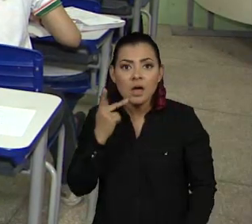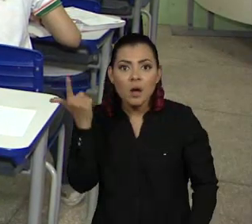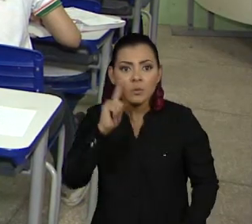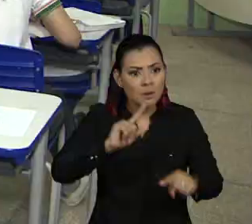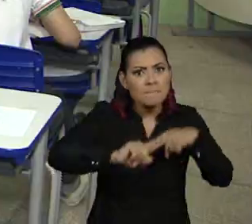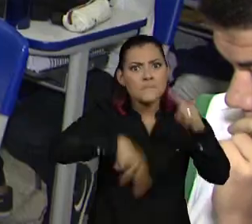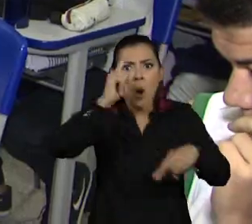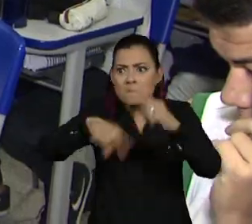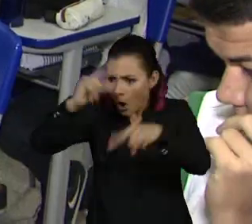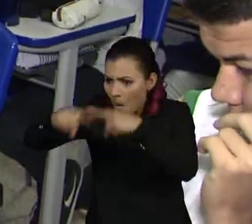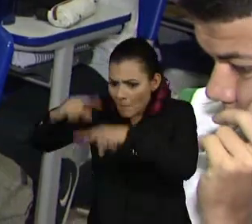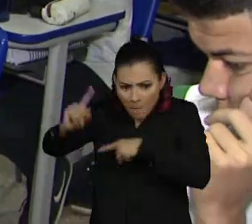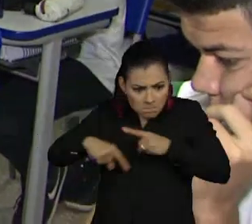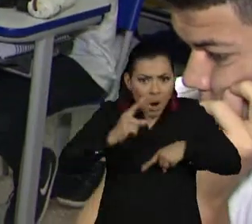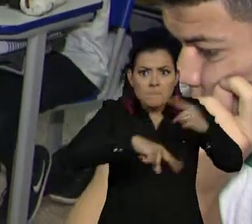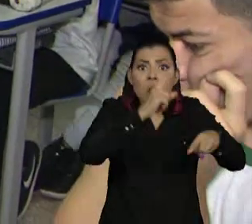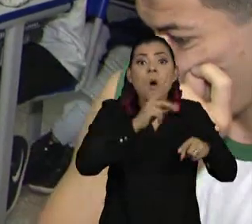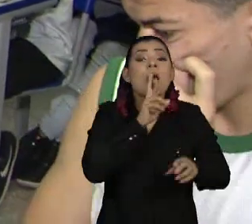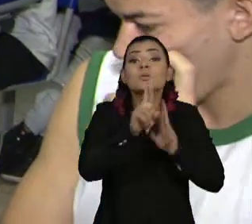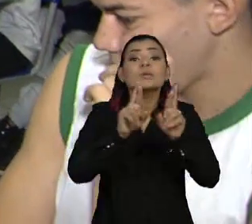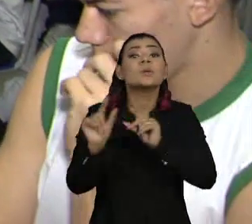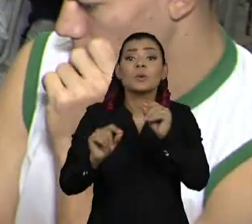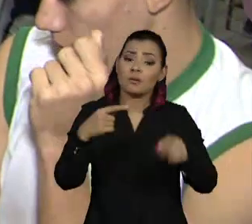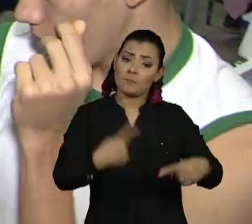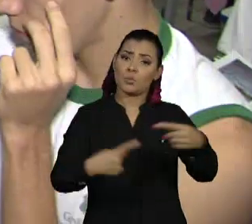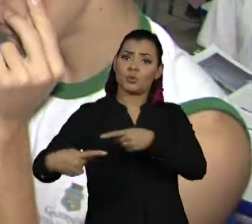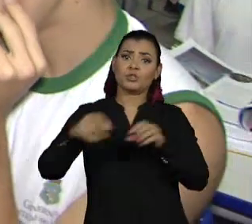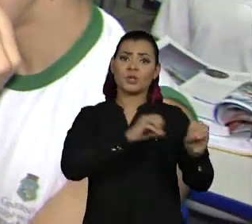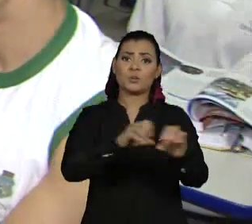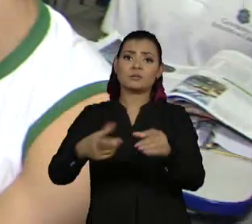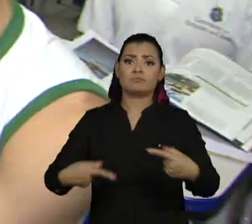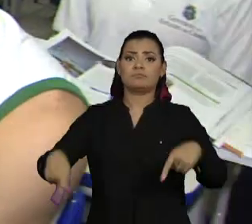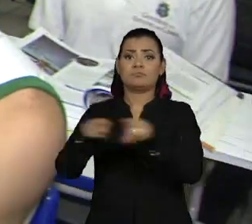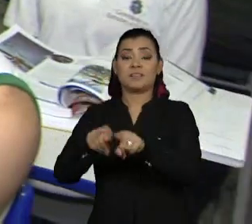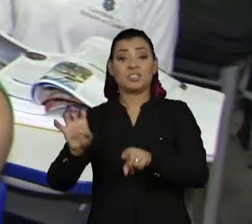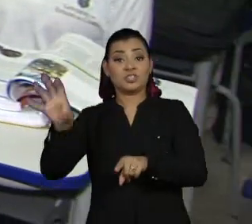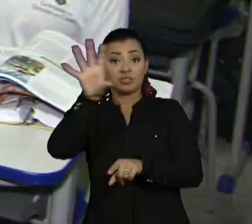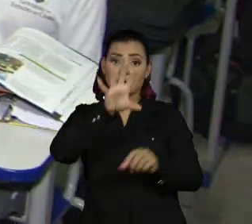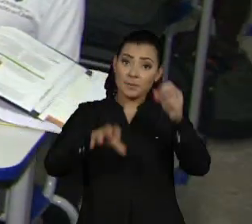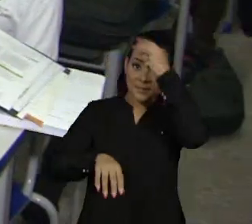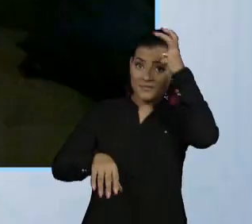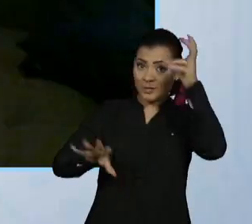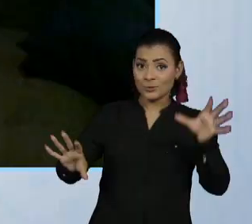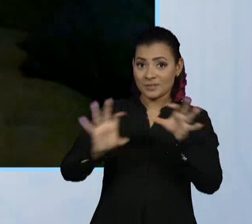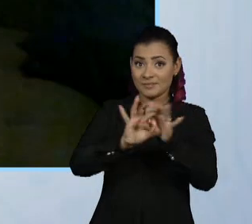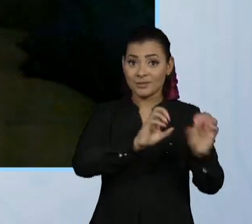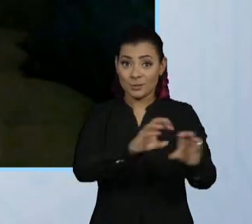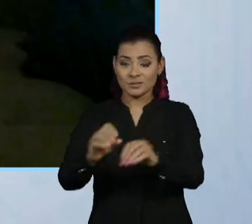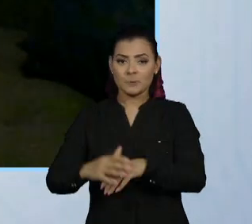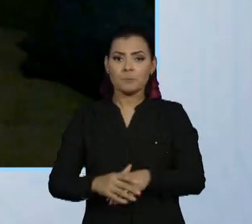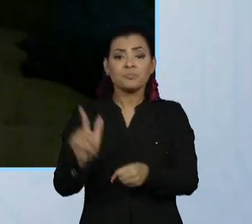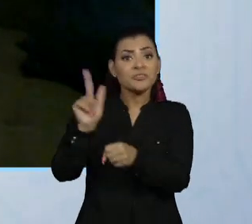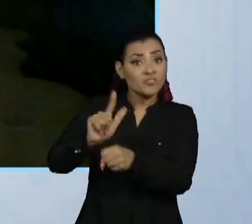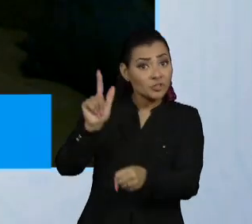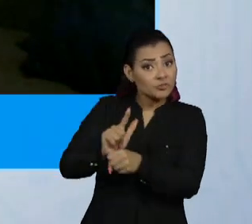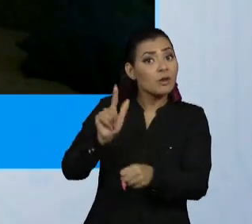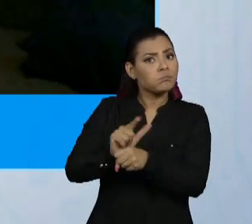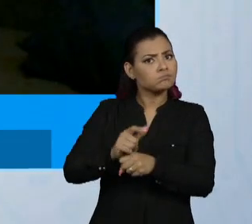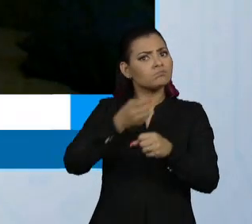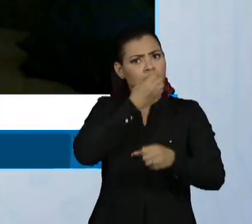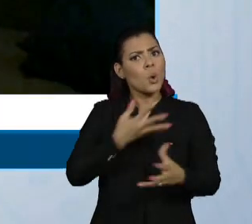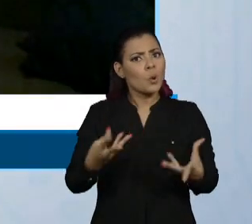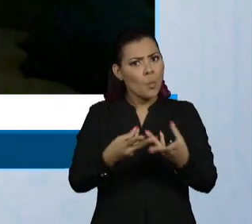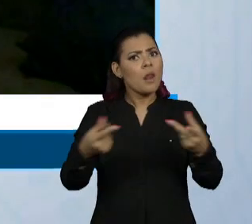ganhado destaque. Resultado de uma política de educação com parceria entre Estado e municípios. Gestão é uma boa alocação